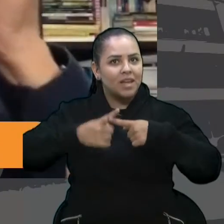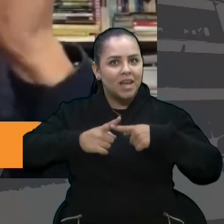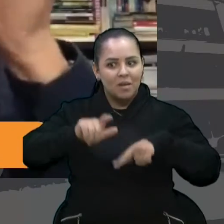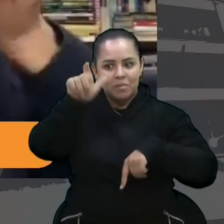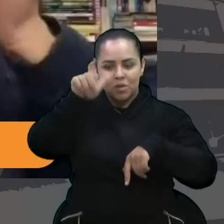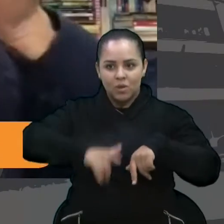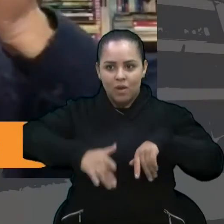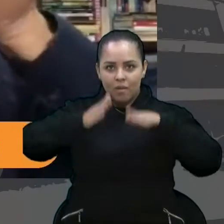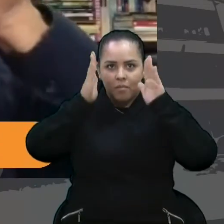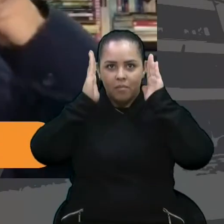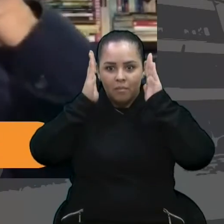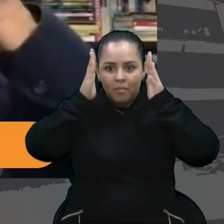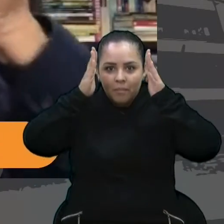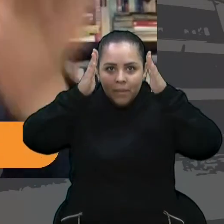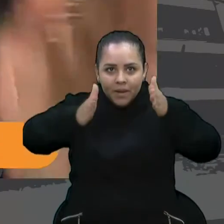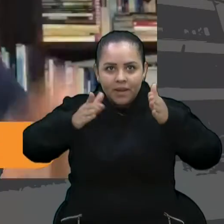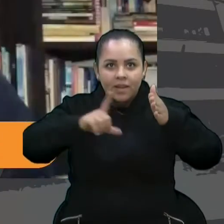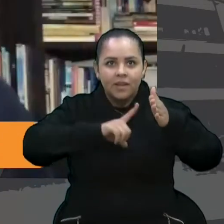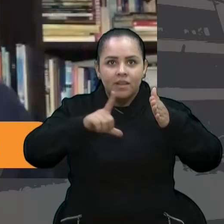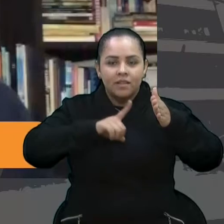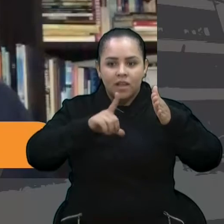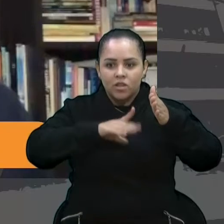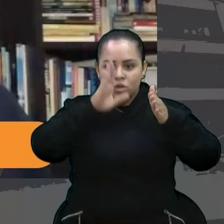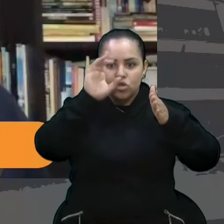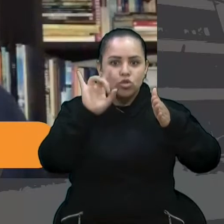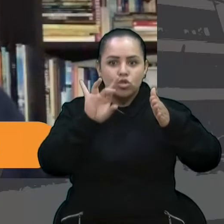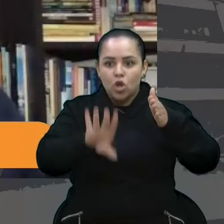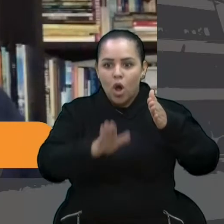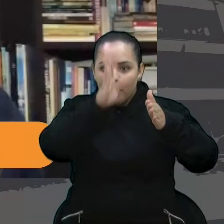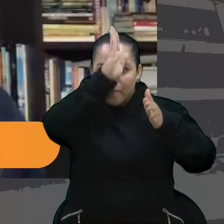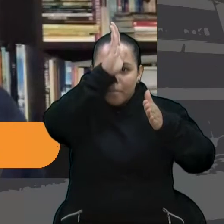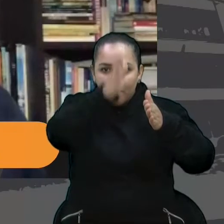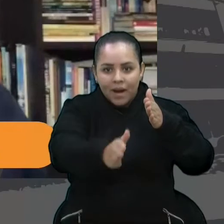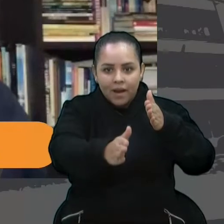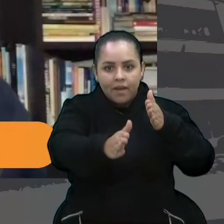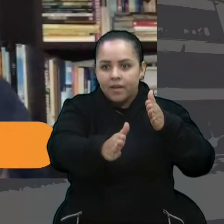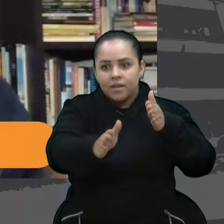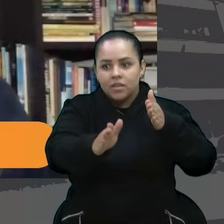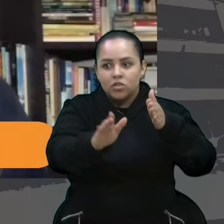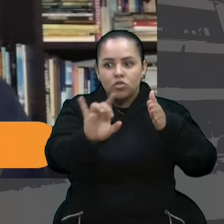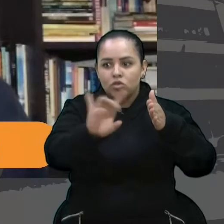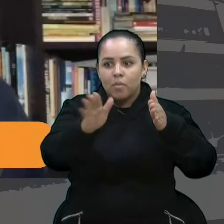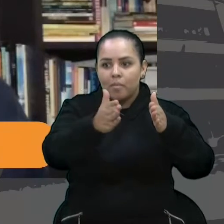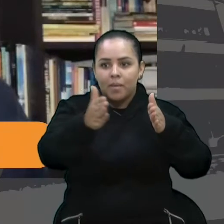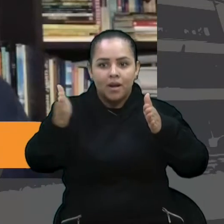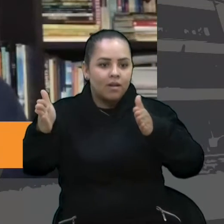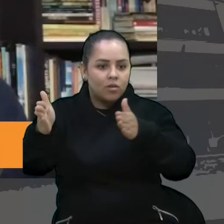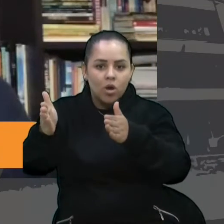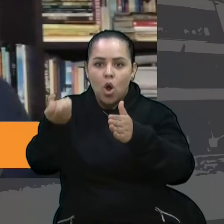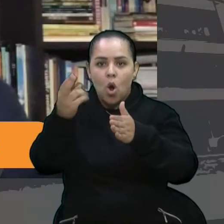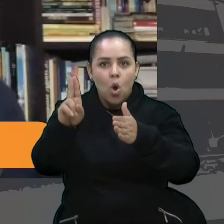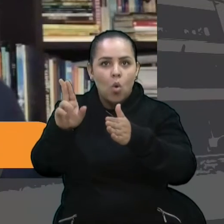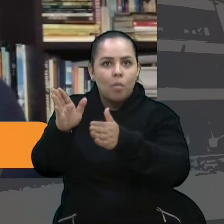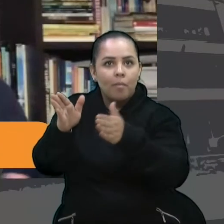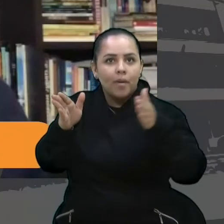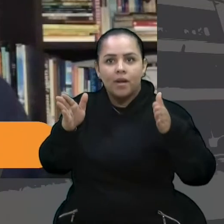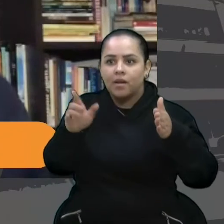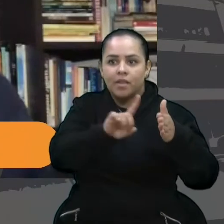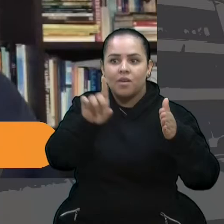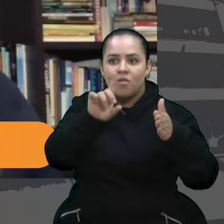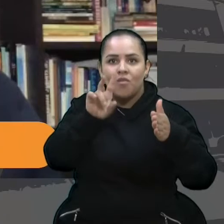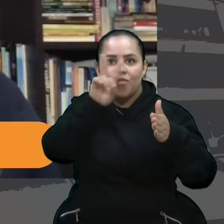Meu Deus, estão com aqueles anteparos, assim, só veem um lado. Vamos ampliar. A coisa que eu